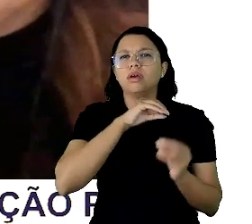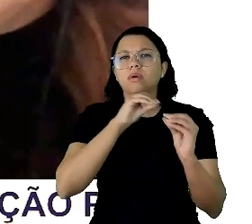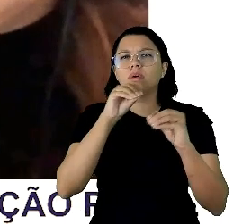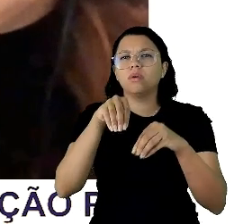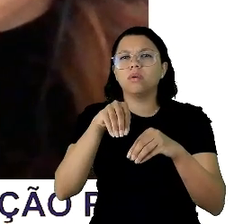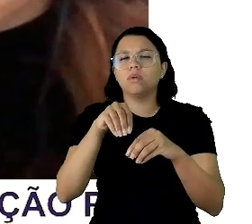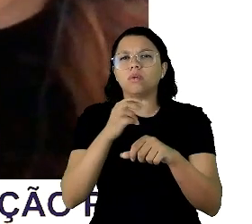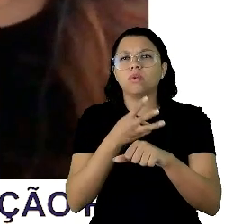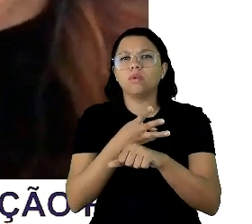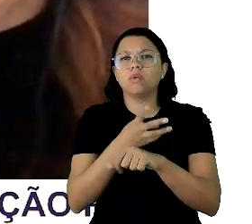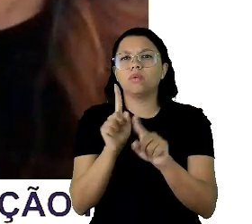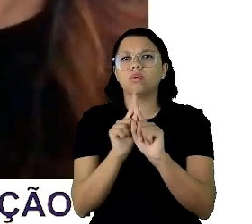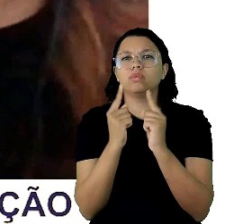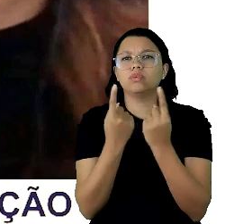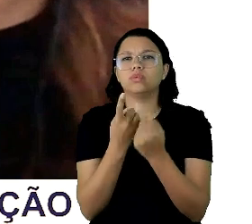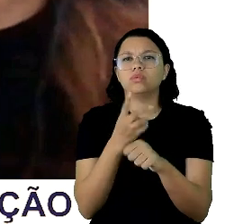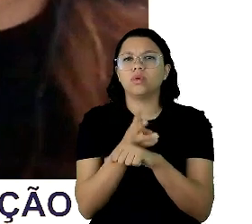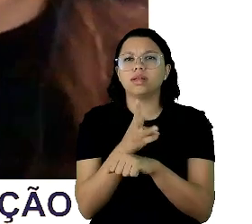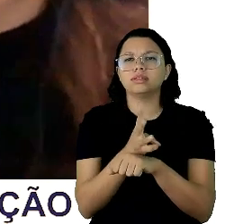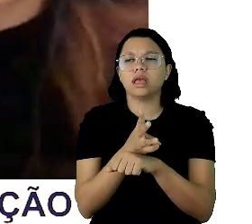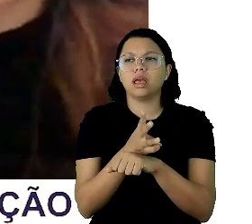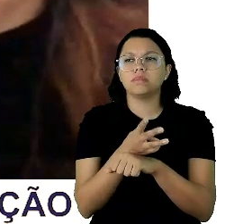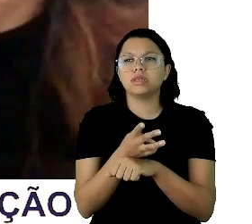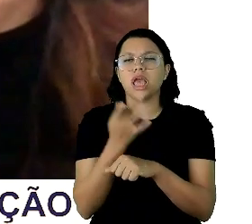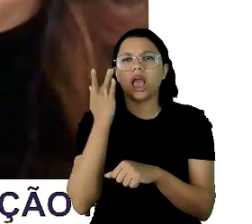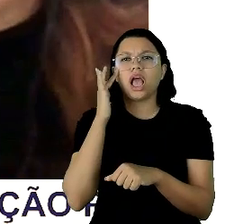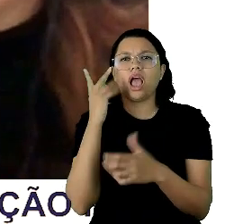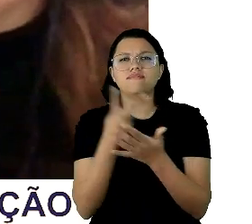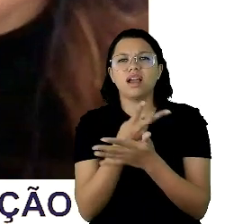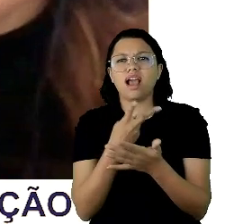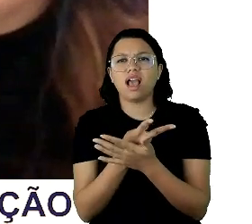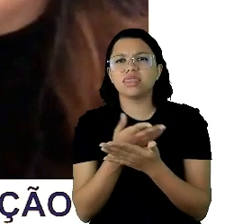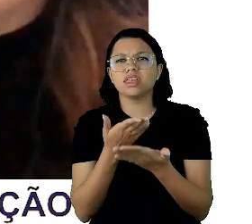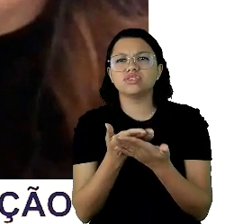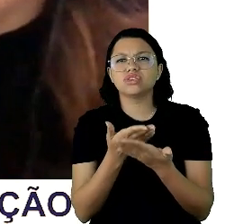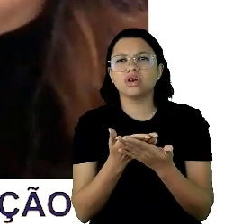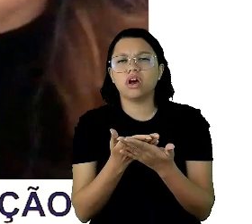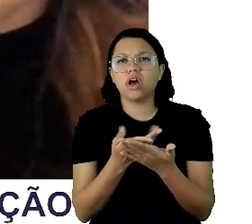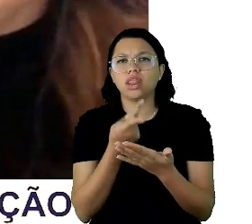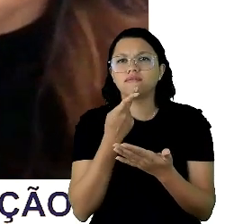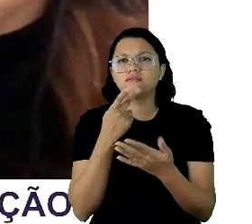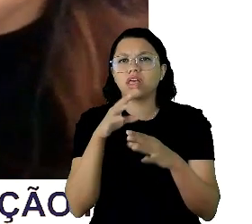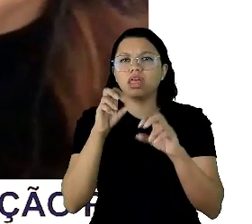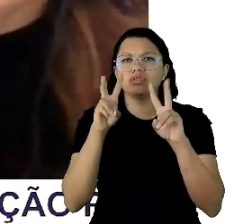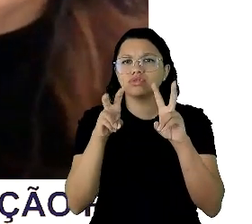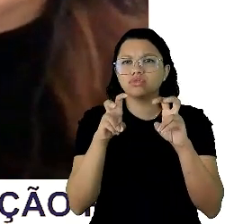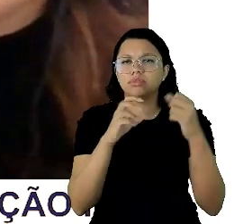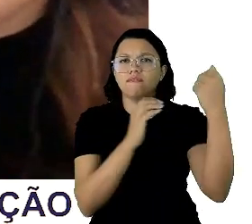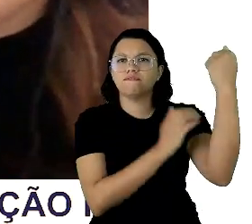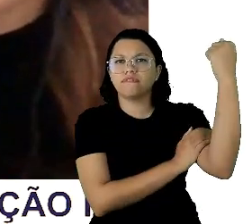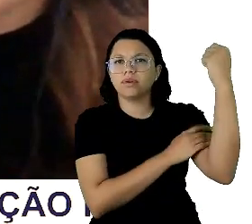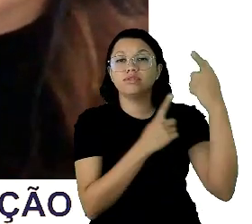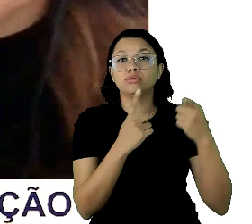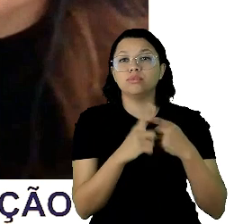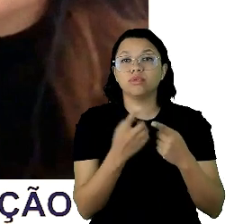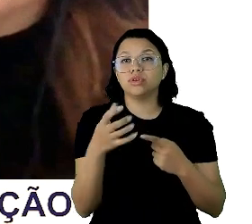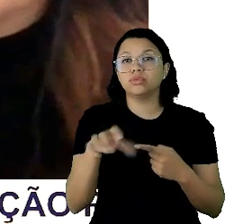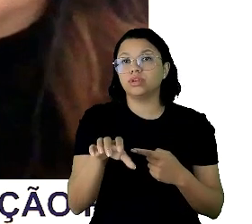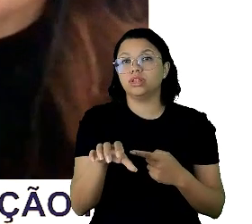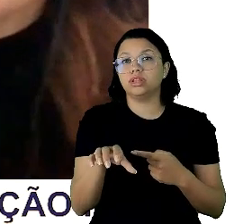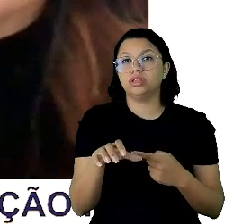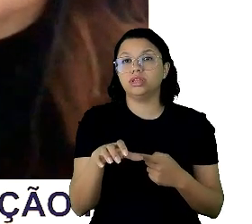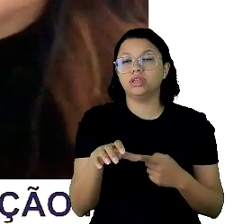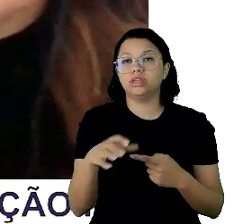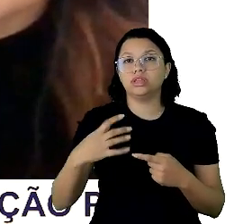errado a escola tratar de assuntos como feminismo, porque ela não queria que a filha dela crescesse com ódio aos